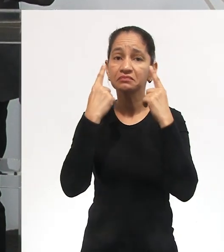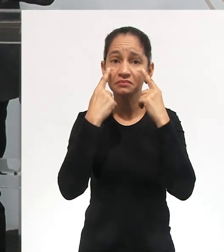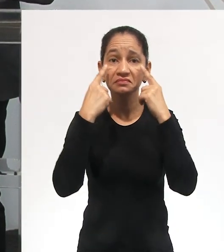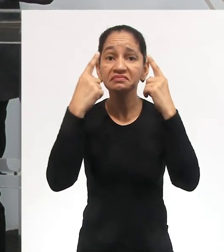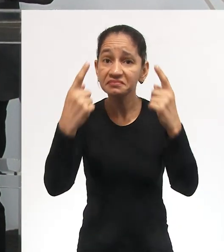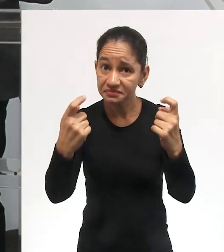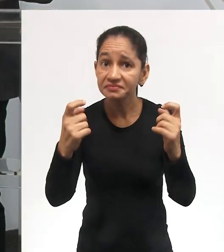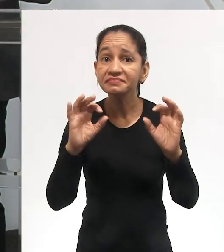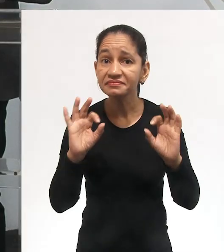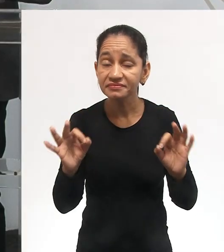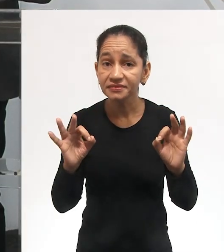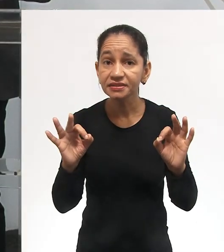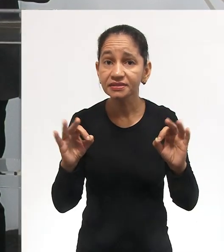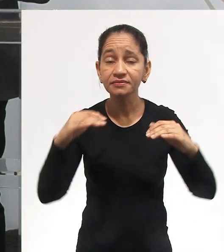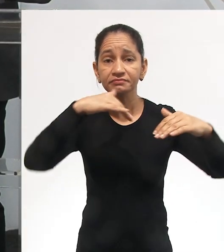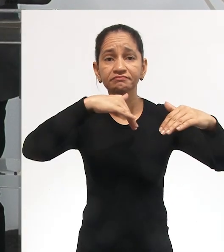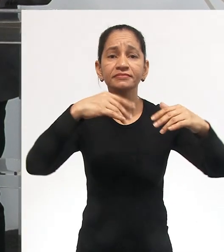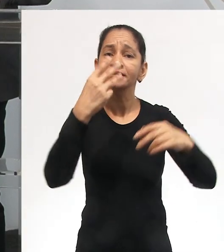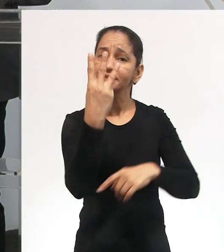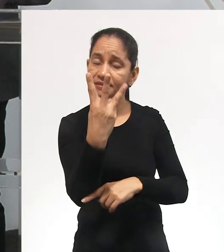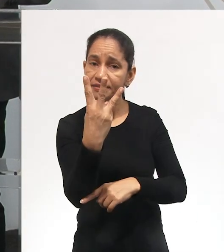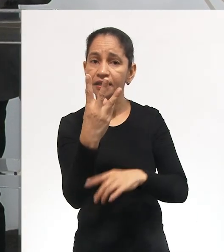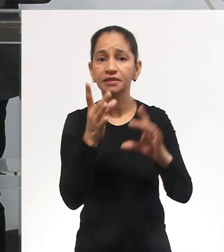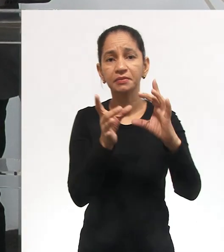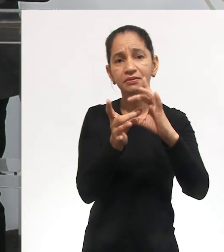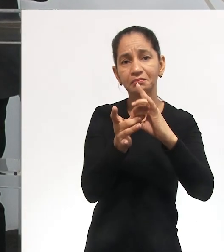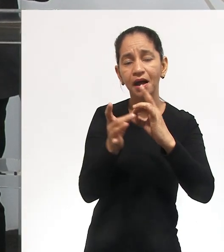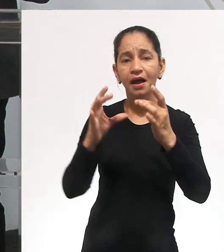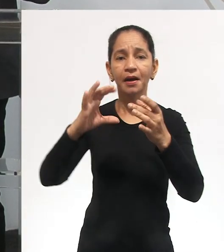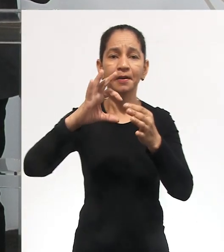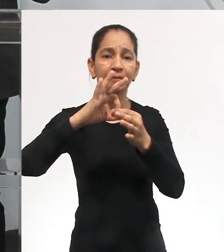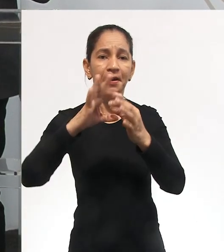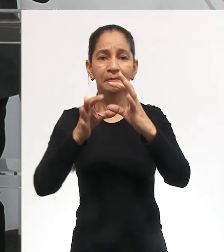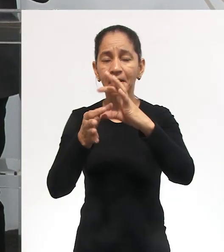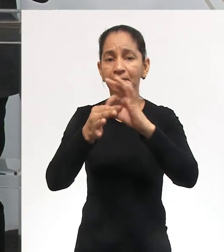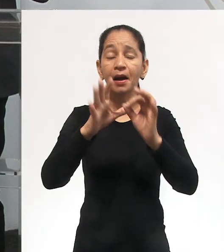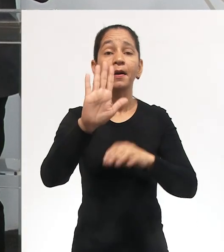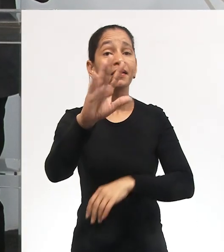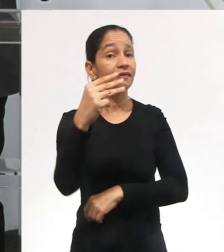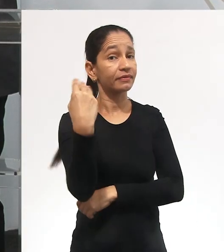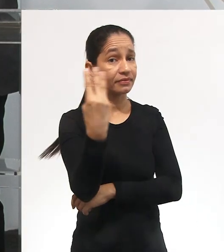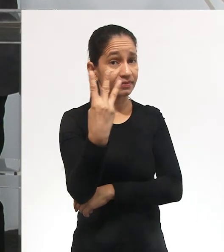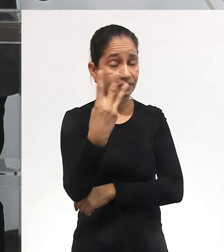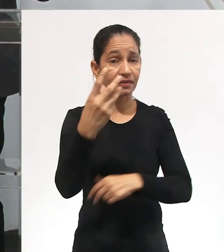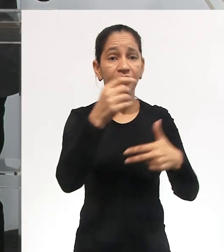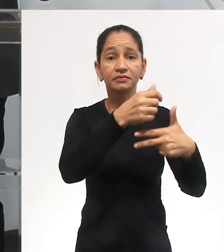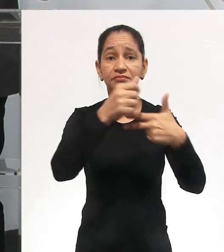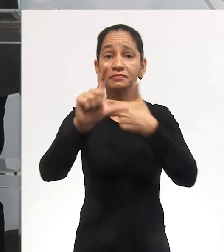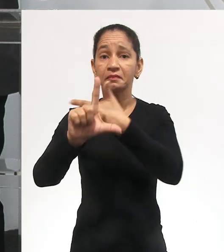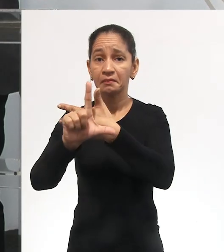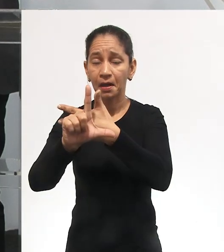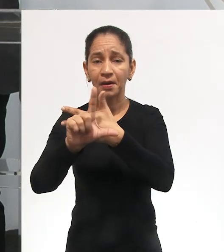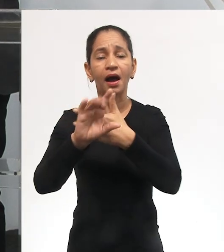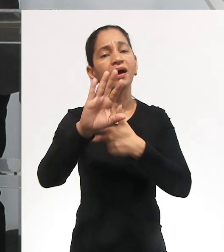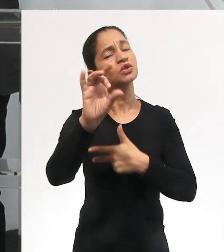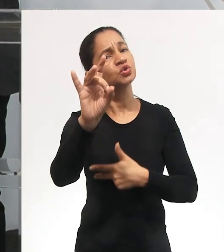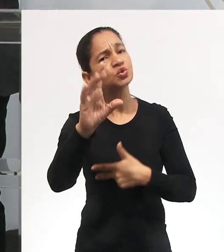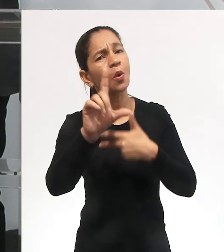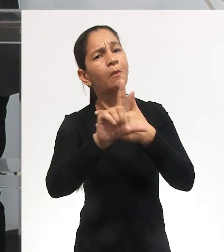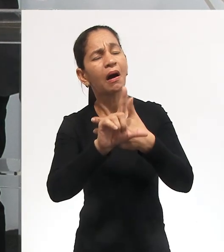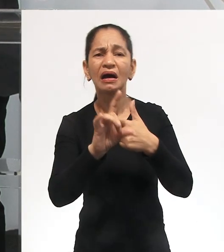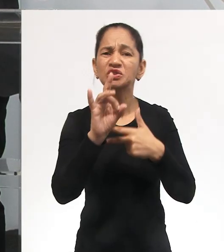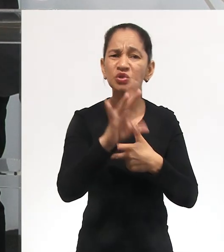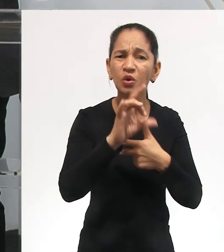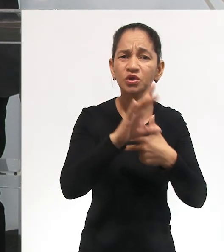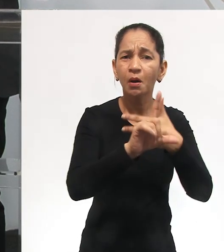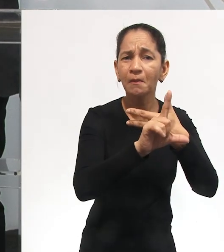poderes, né, com a questão da separação, mas tem uma harmonia entre eles. Né? E não significa que o poder legislativo só vai legislar. Né? Tem algumas ações, por exemplo,